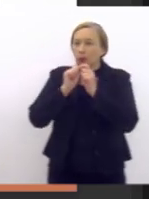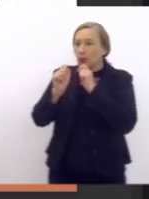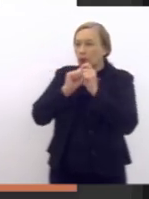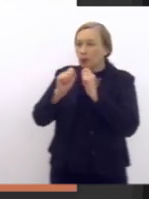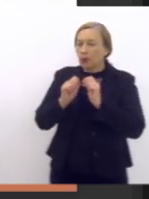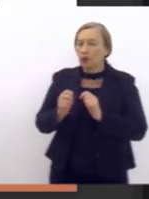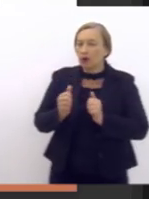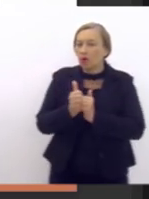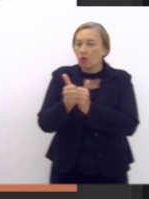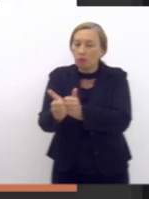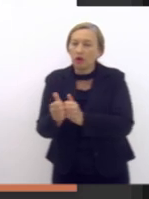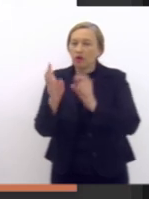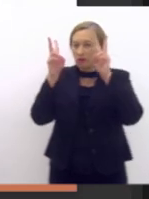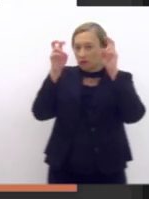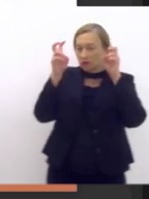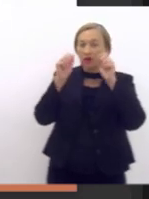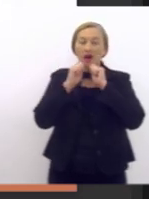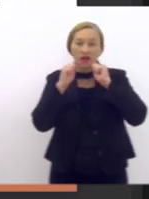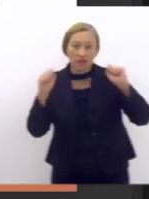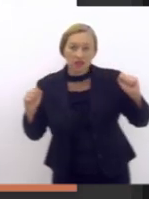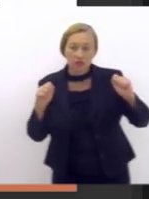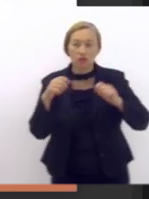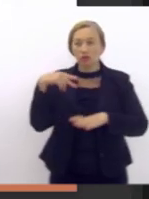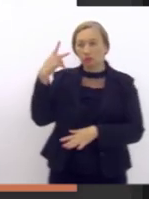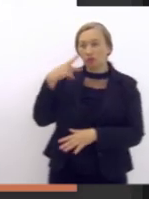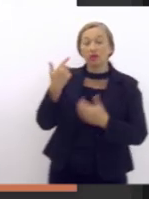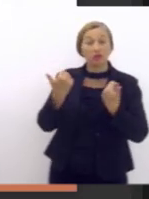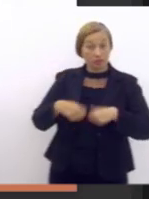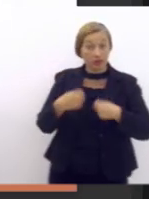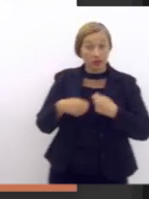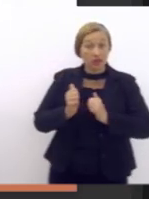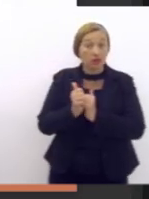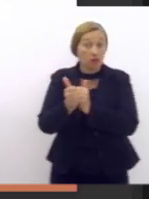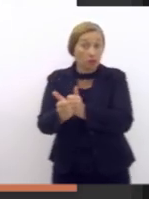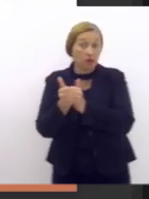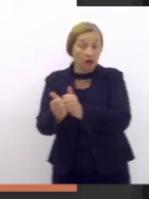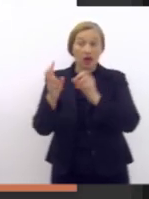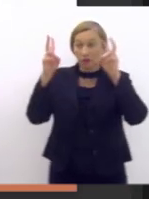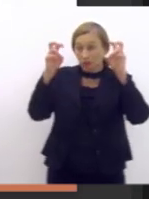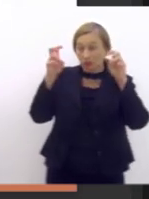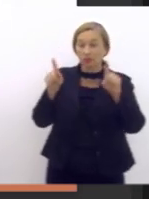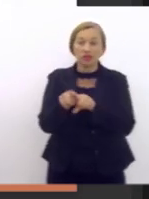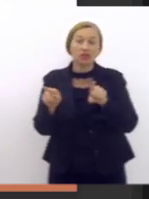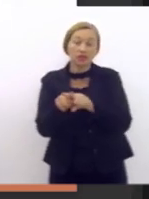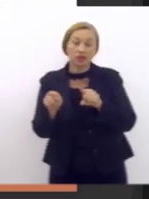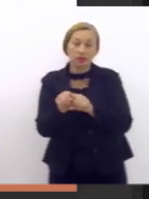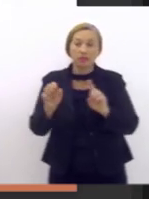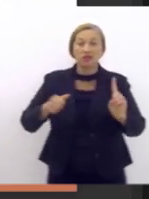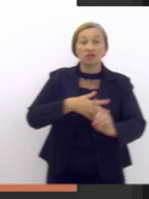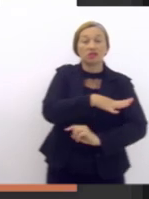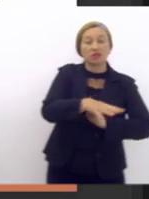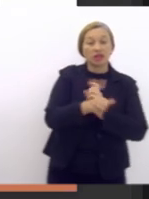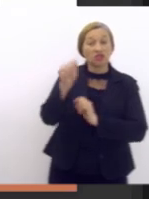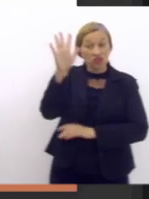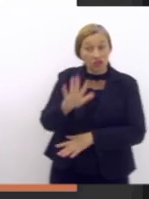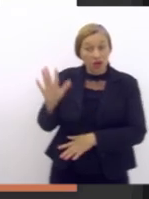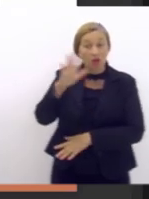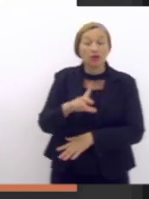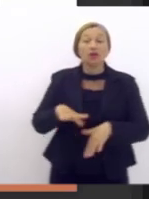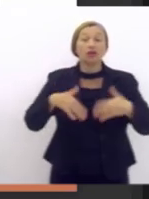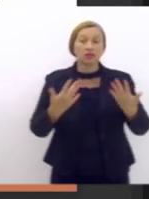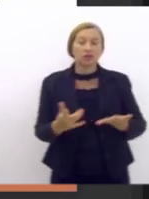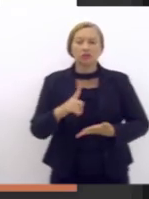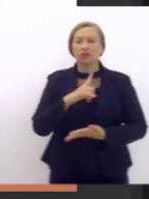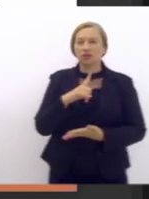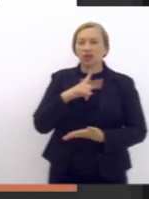a matéria, quanto para assessores políticos que precisam acompanhar esse tema, e até mesmo para a sociedade em geral. Então a gente tenta,